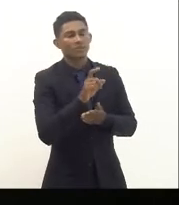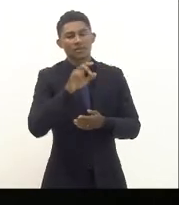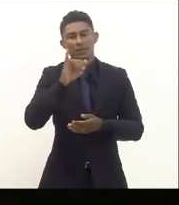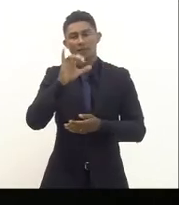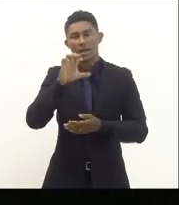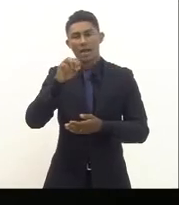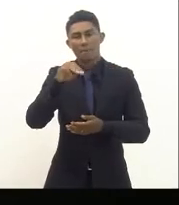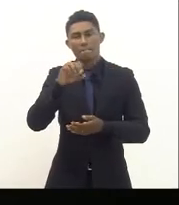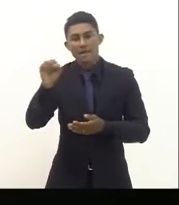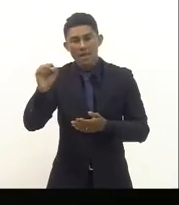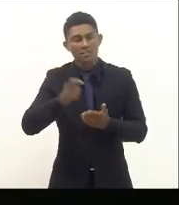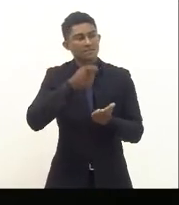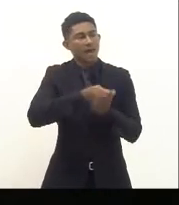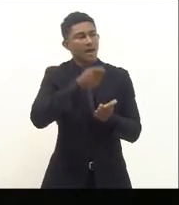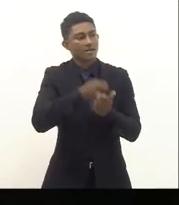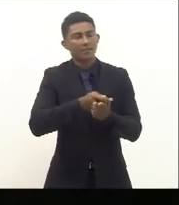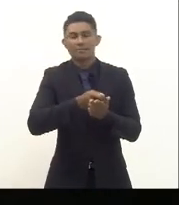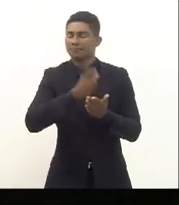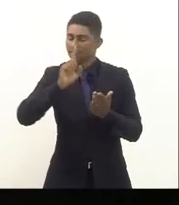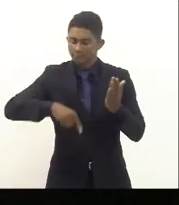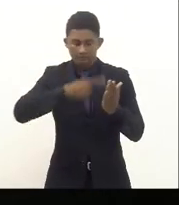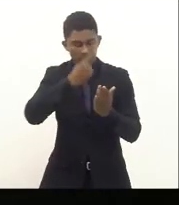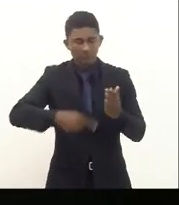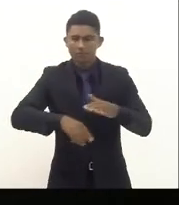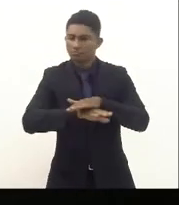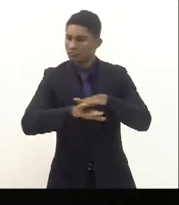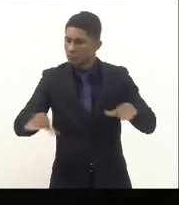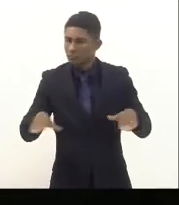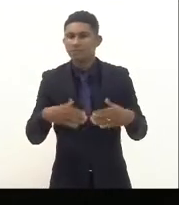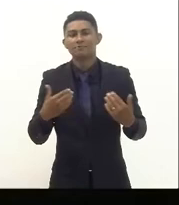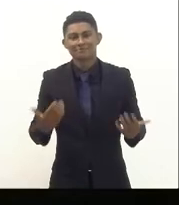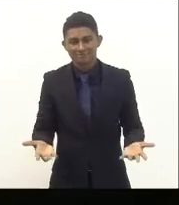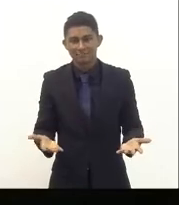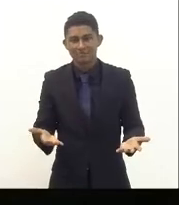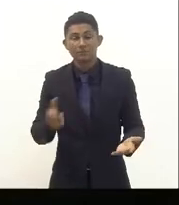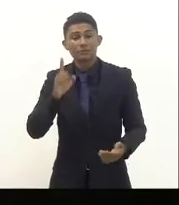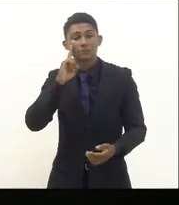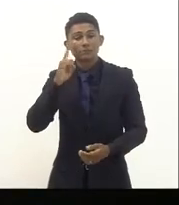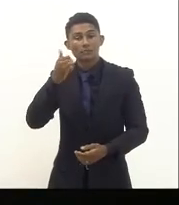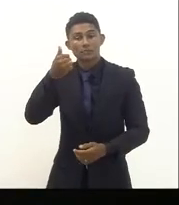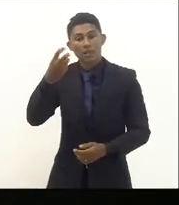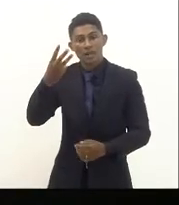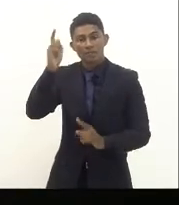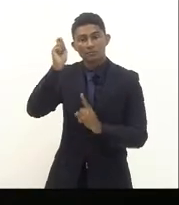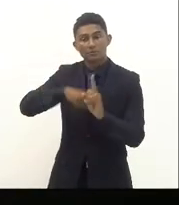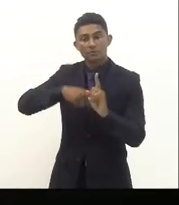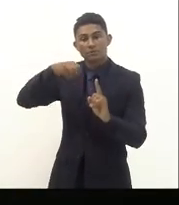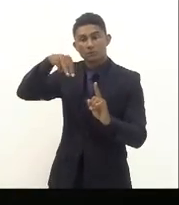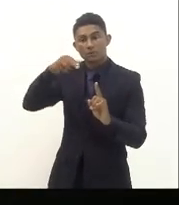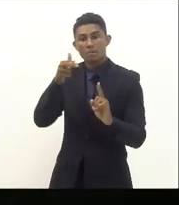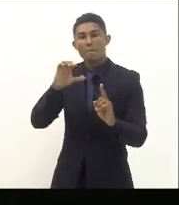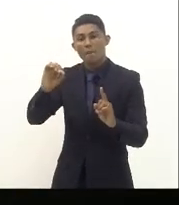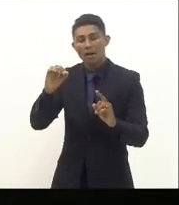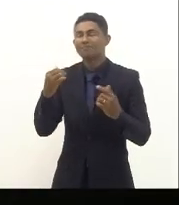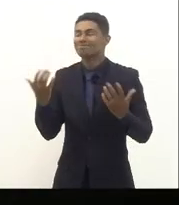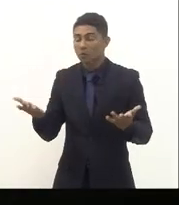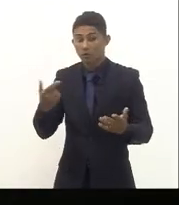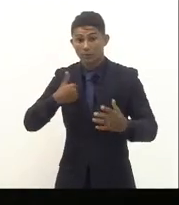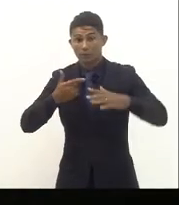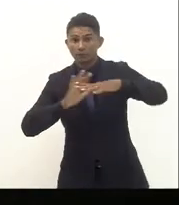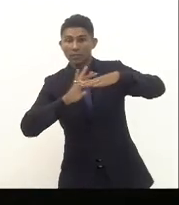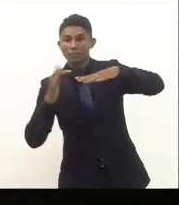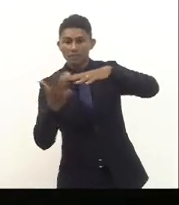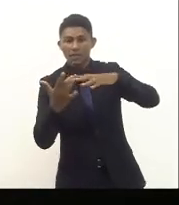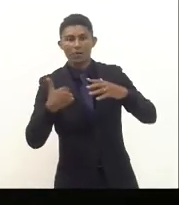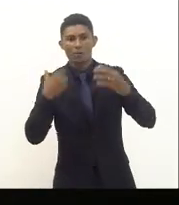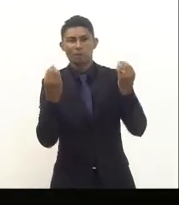isenção do ICMS e essa por peça aprovação foi publicada no dia Treze de Maio eu disse na das minhas redes sociais